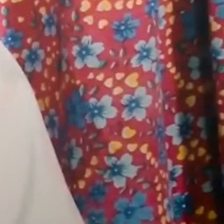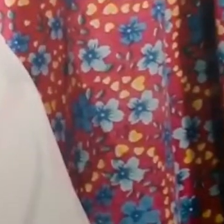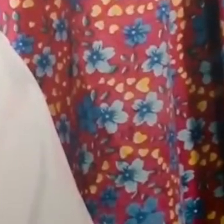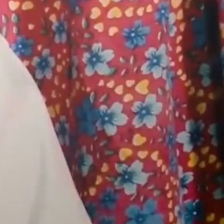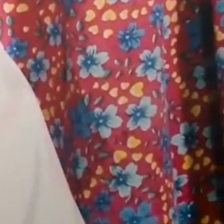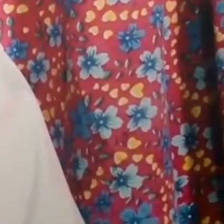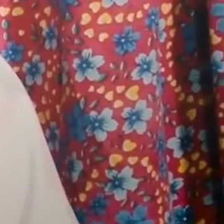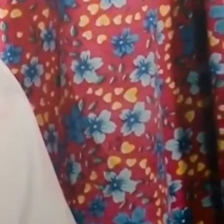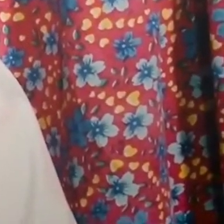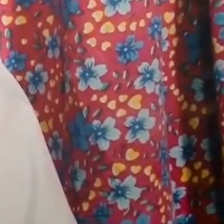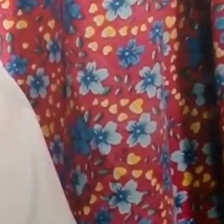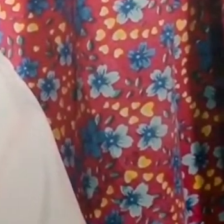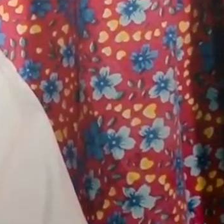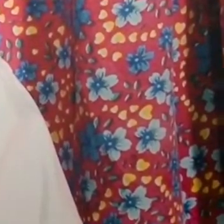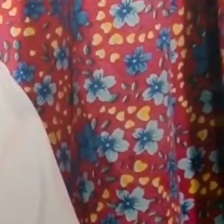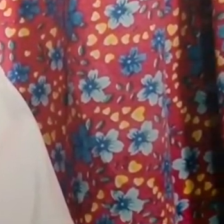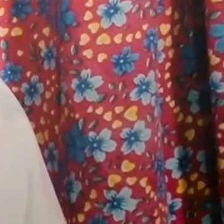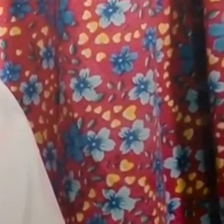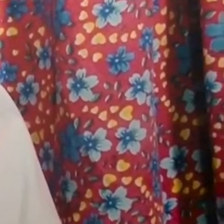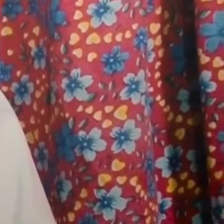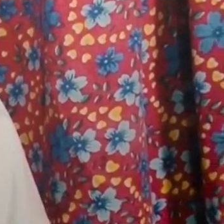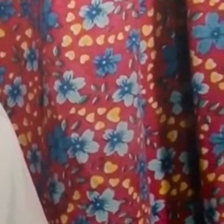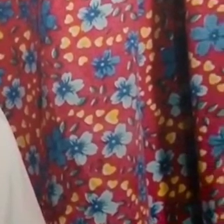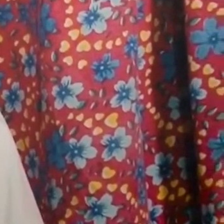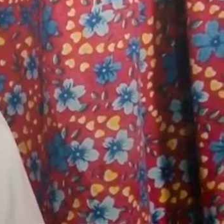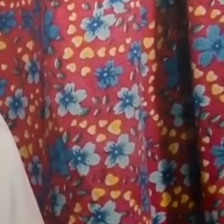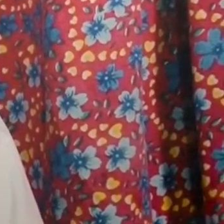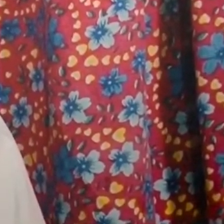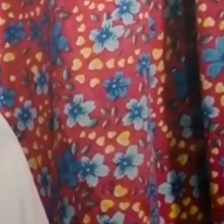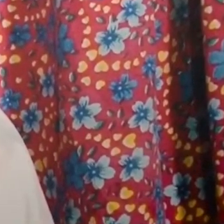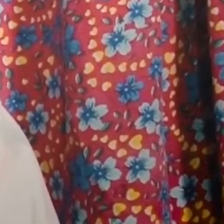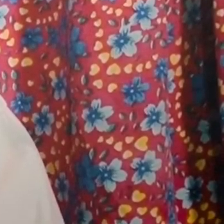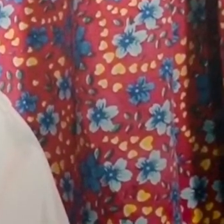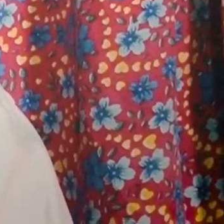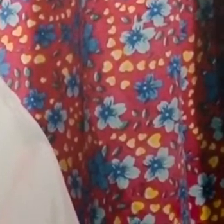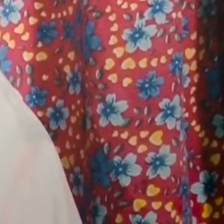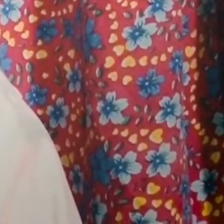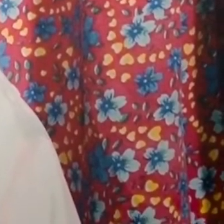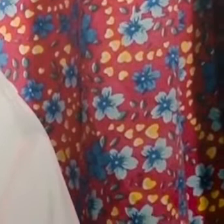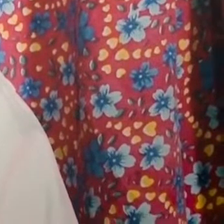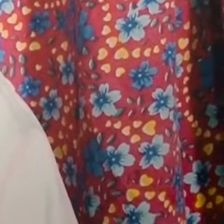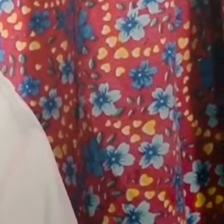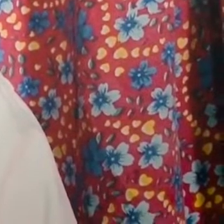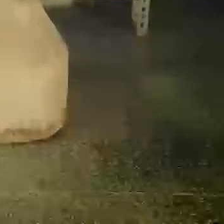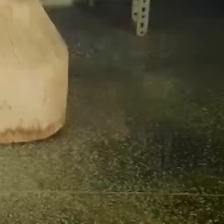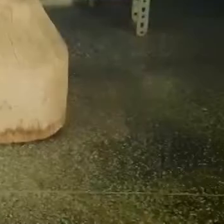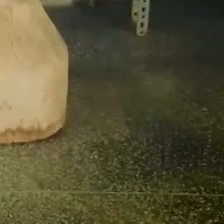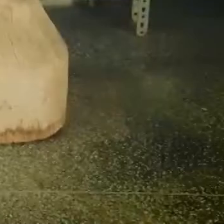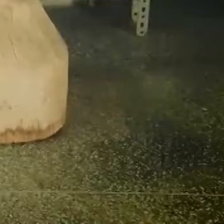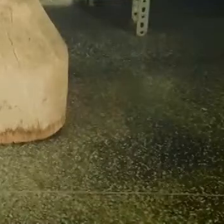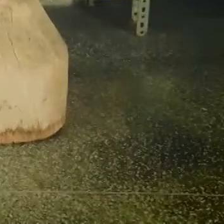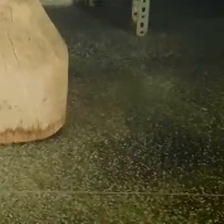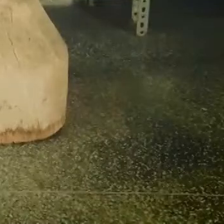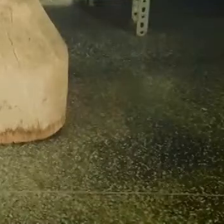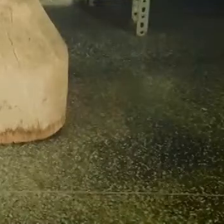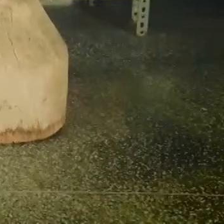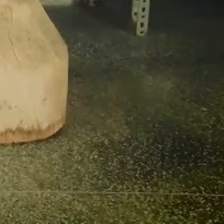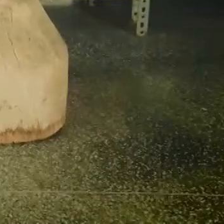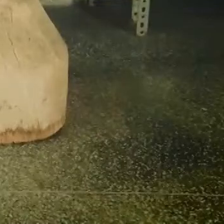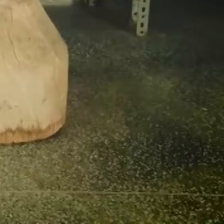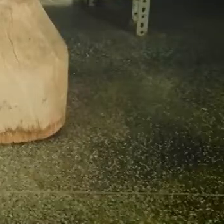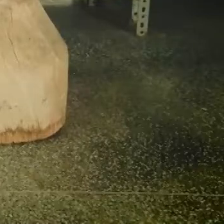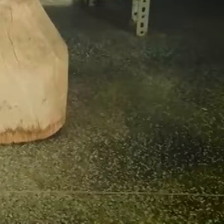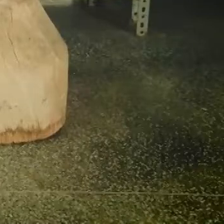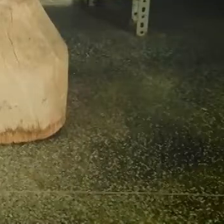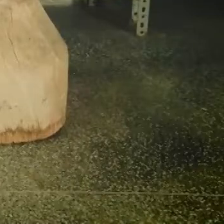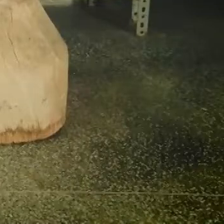O meu nome é Manuel Simão Neto, mais conhecido como Manuel do Pão. Minha idade são 67 anos. Comecei na idade de